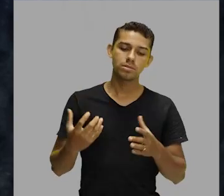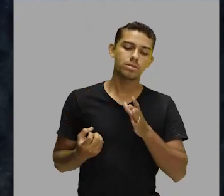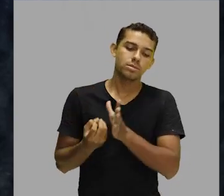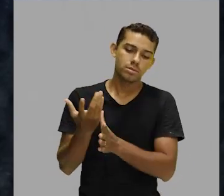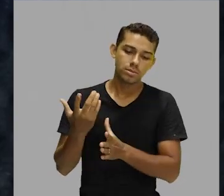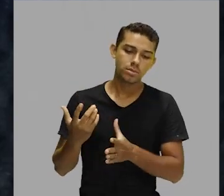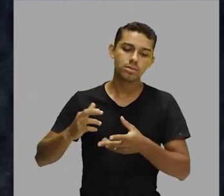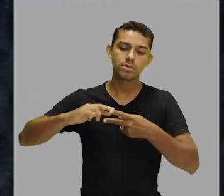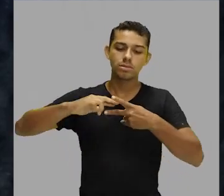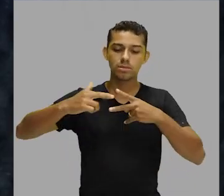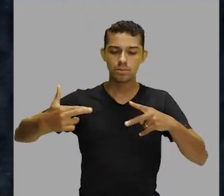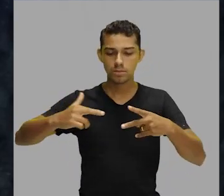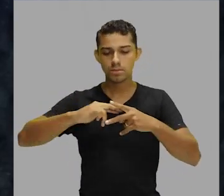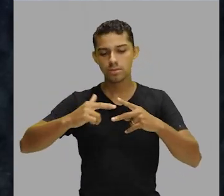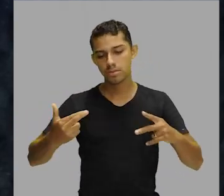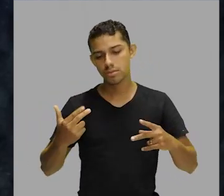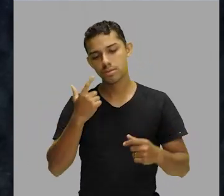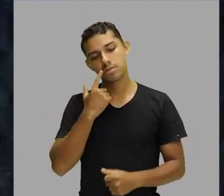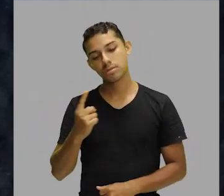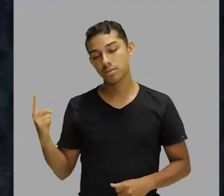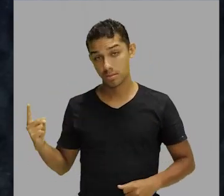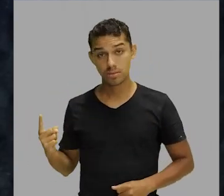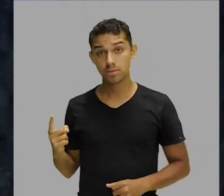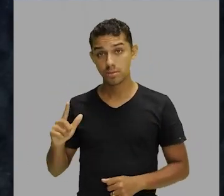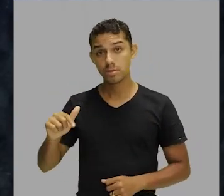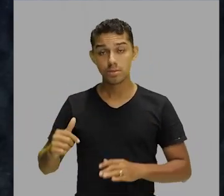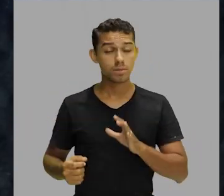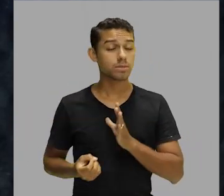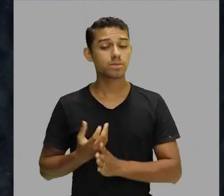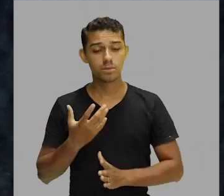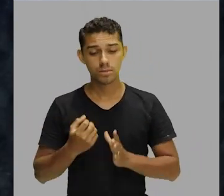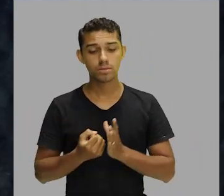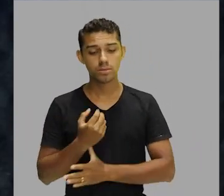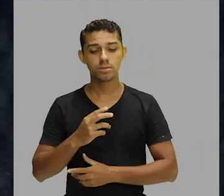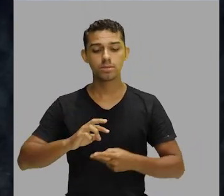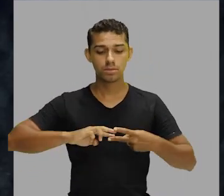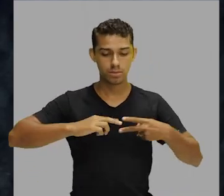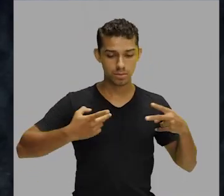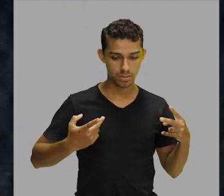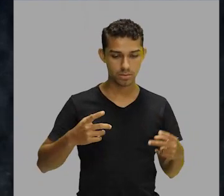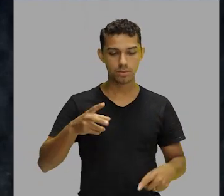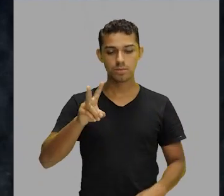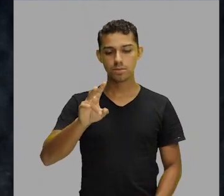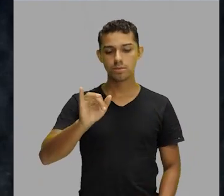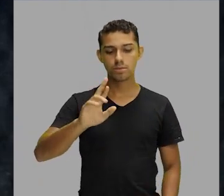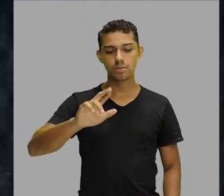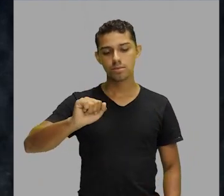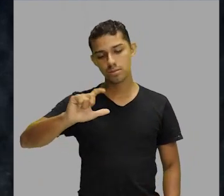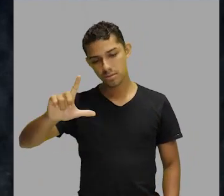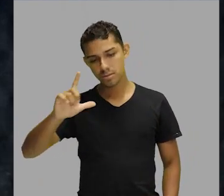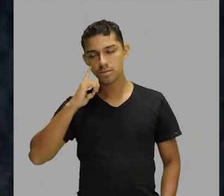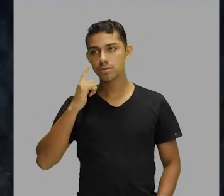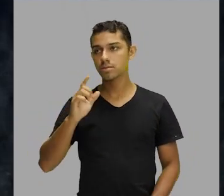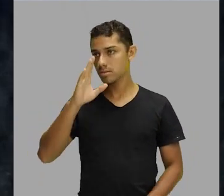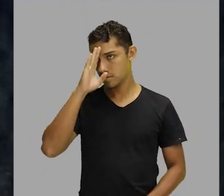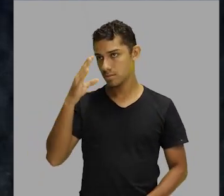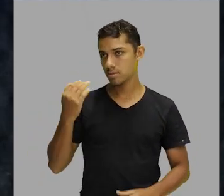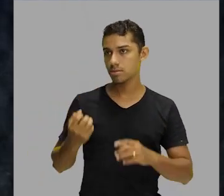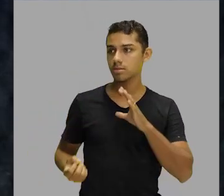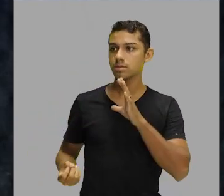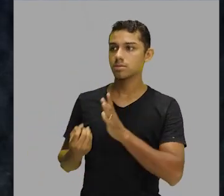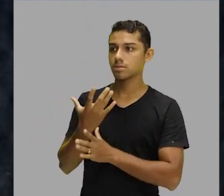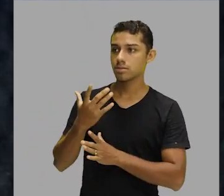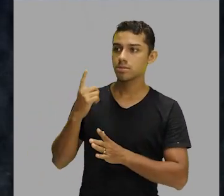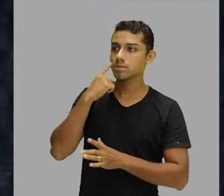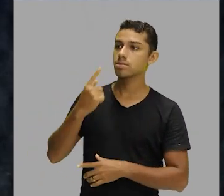genético é RNA. Aí observa que foi produzido DNA viral, esse DNA viral vai se